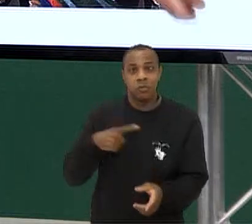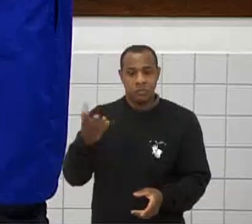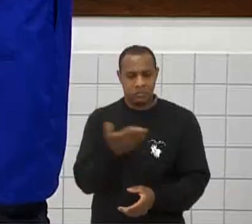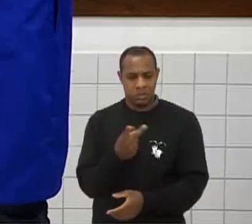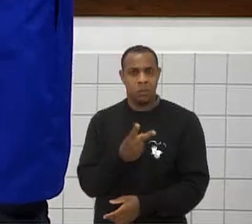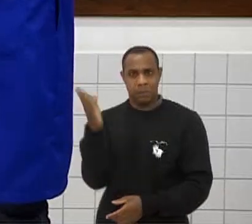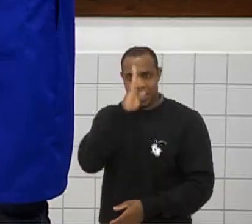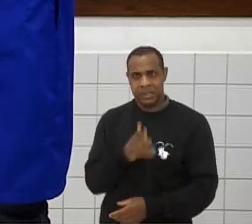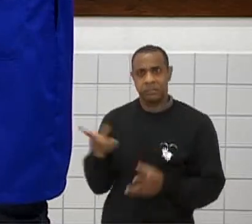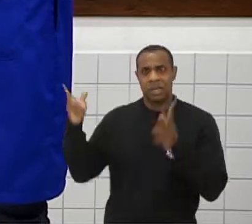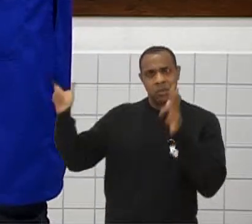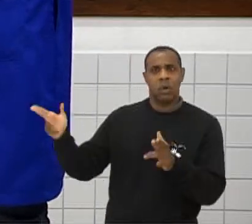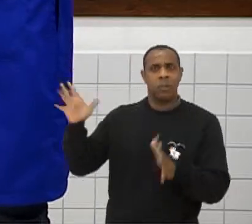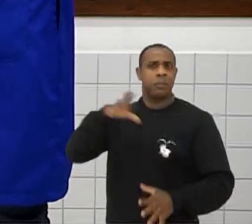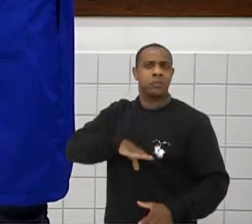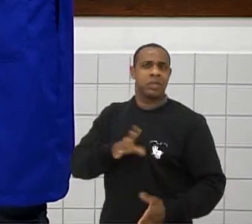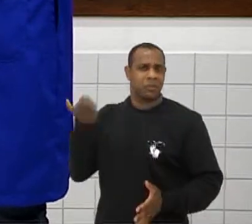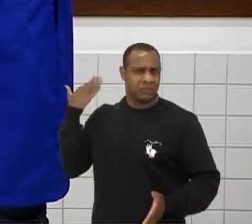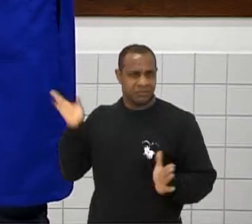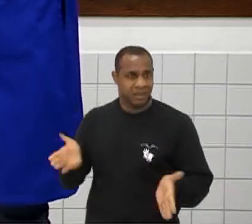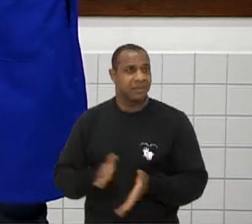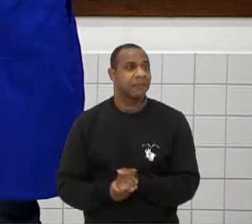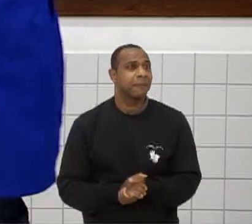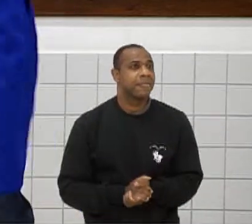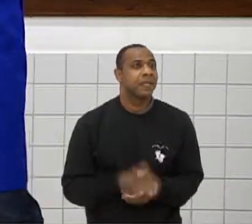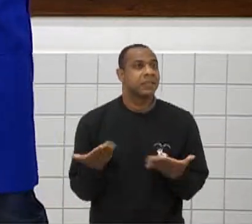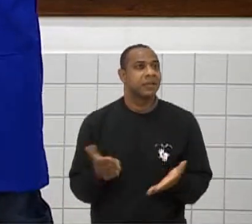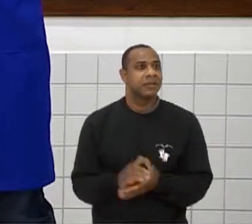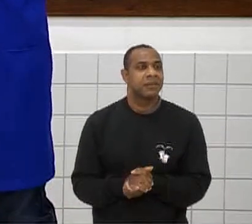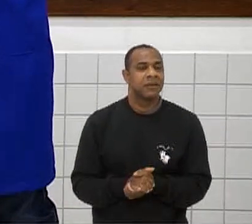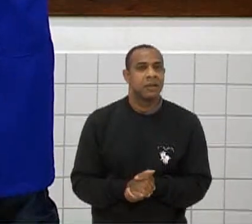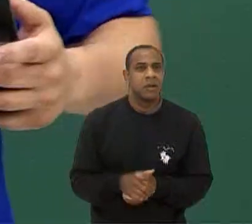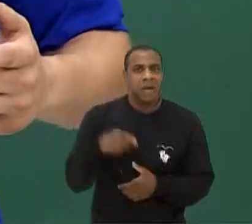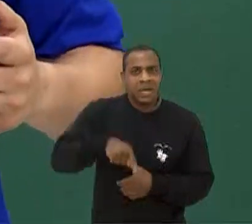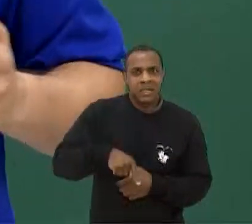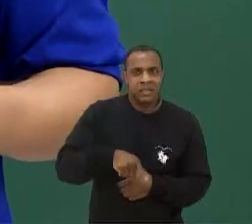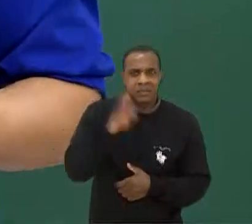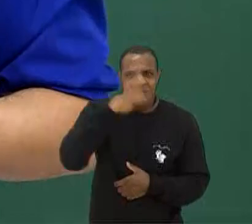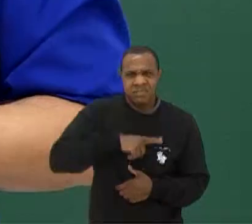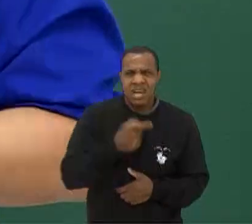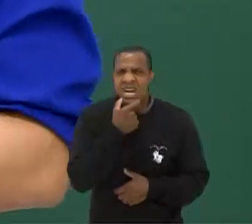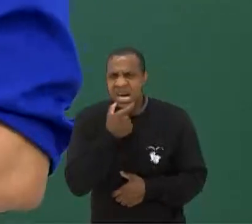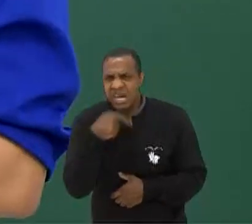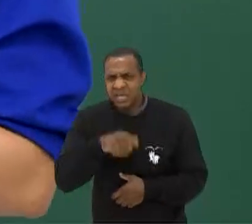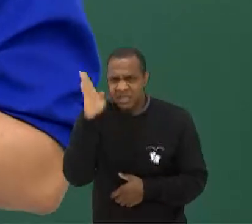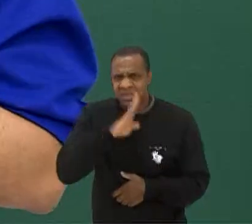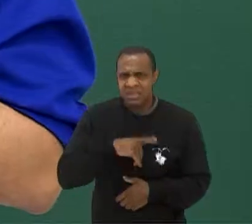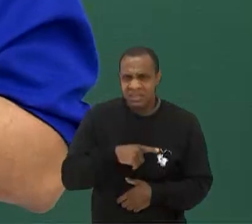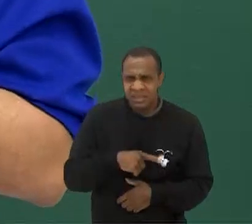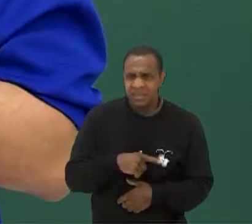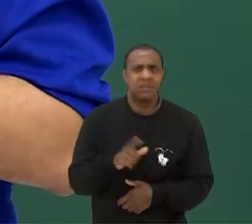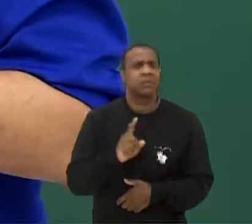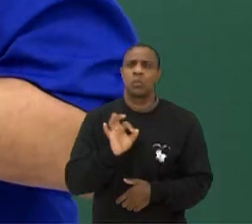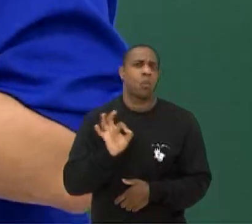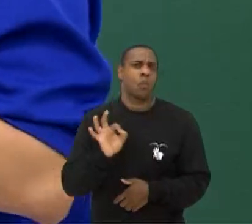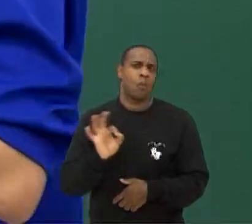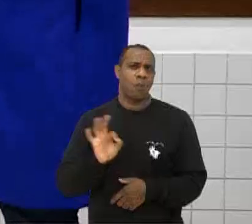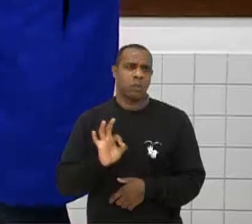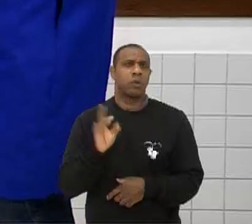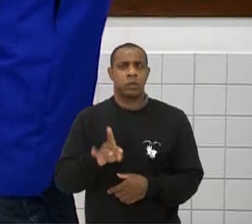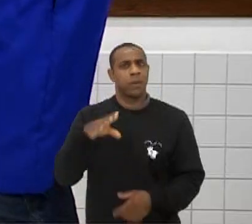Portugal. Rapidinho, Leona, o Brasil falava inglês nessa época? Não, oficialmente era português, tamo aí. A Inglaterra só tem a participação no comércio,